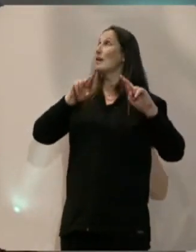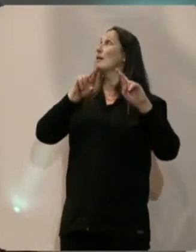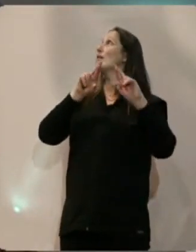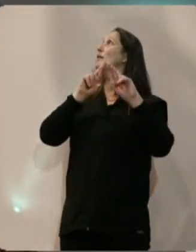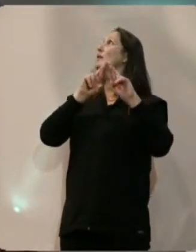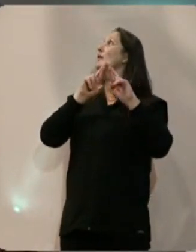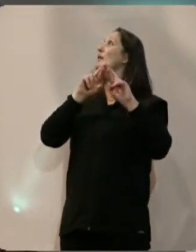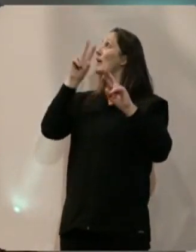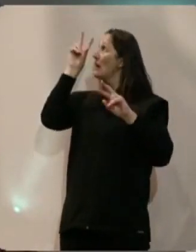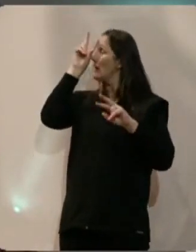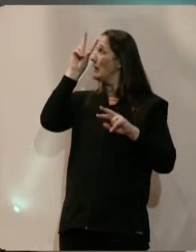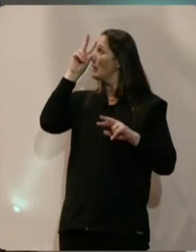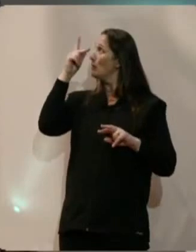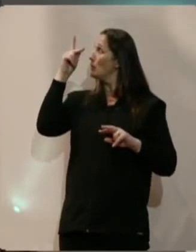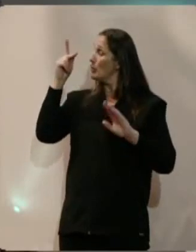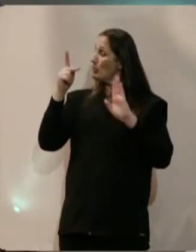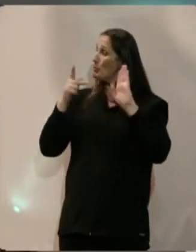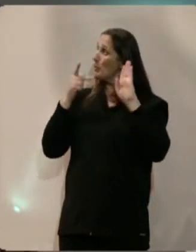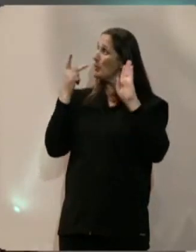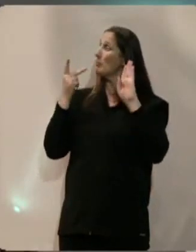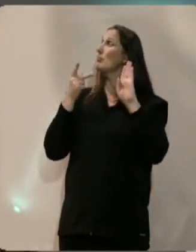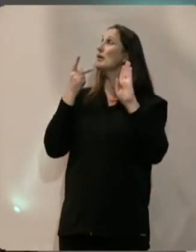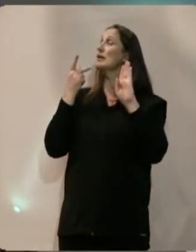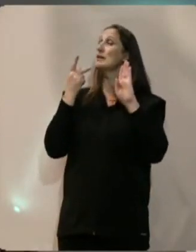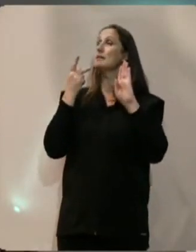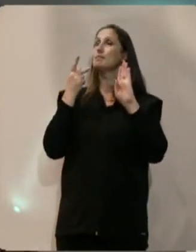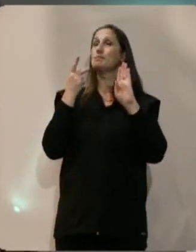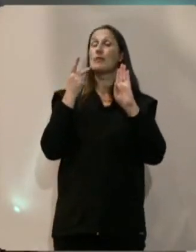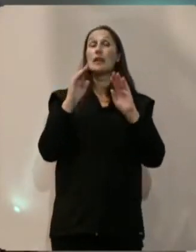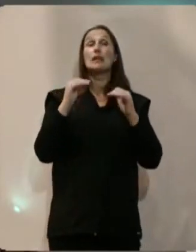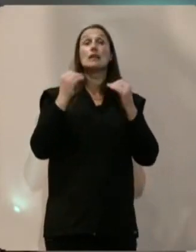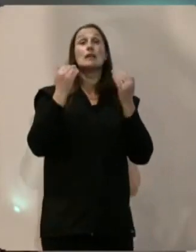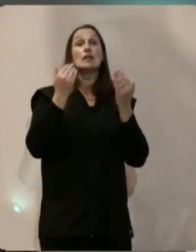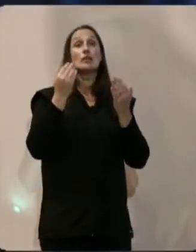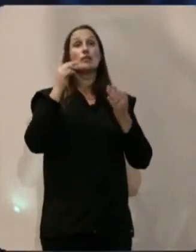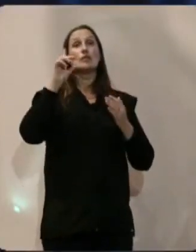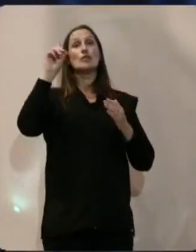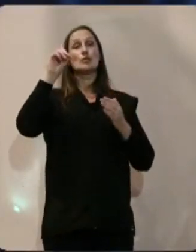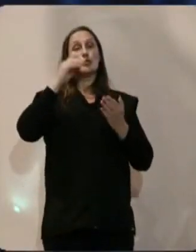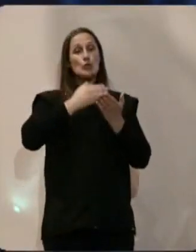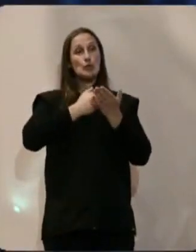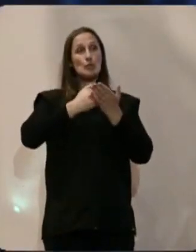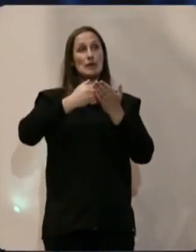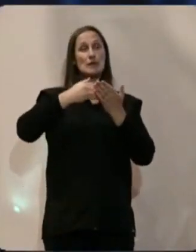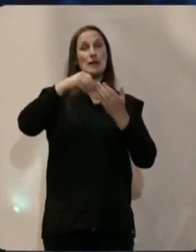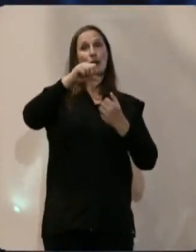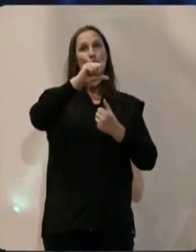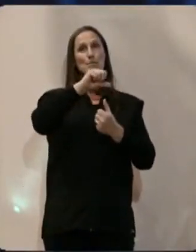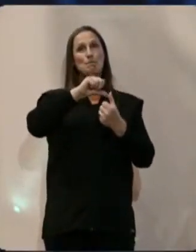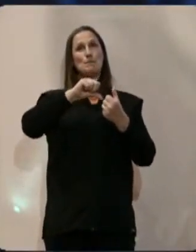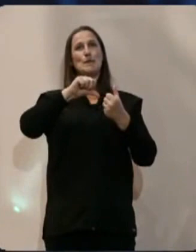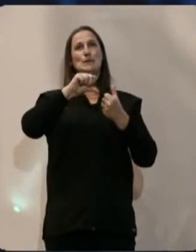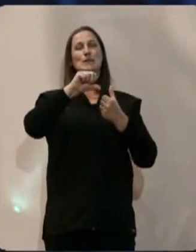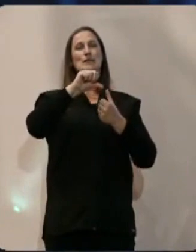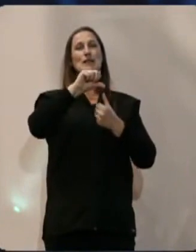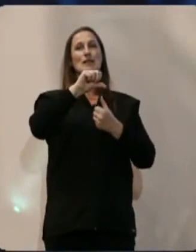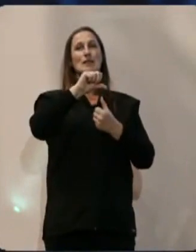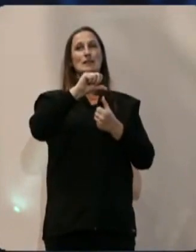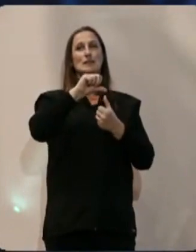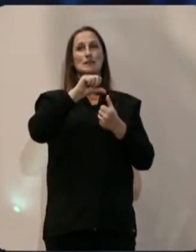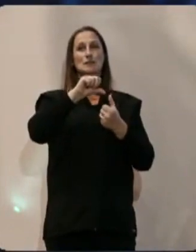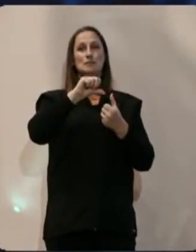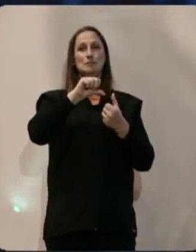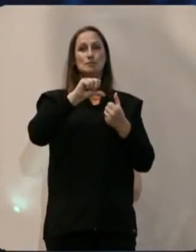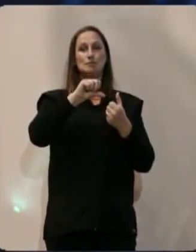tua promessa. E aí Deus começa a mudar a história. E sabe, para que